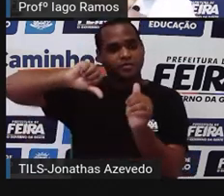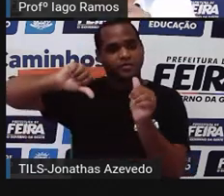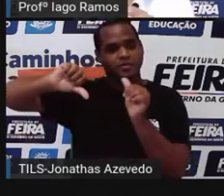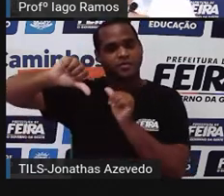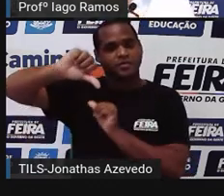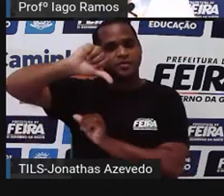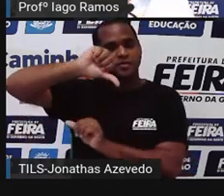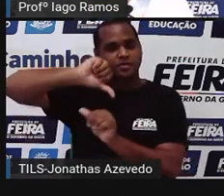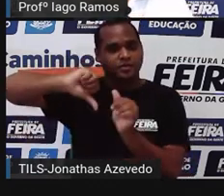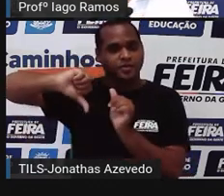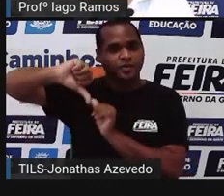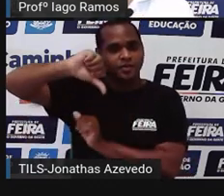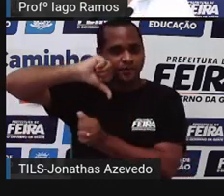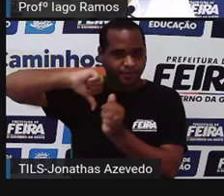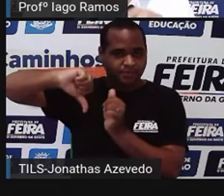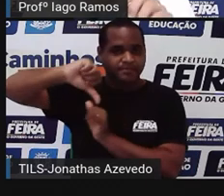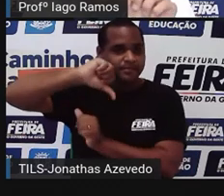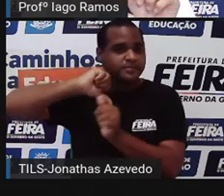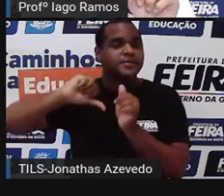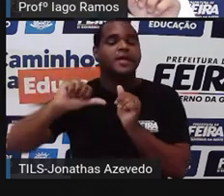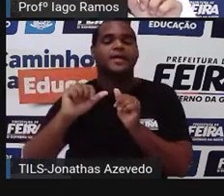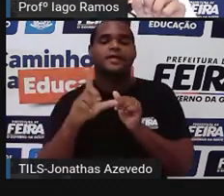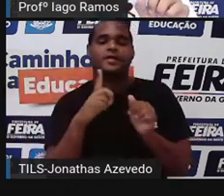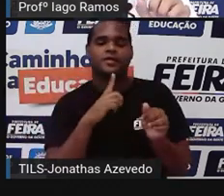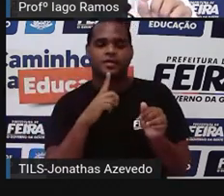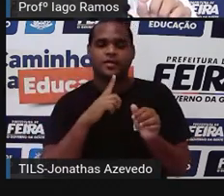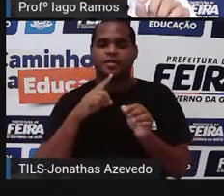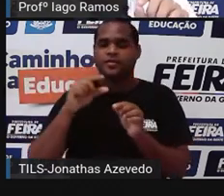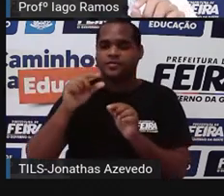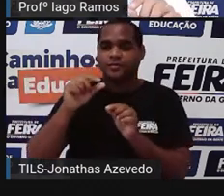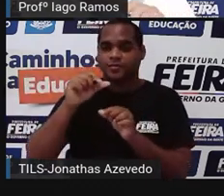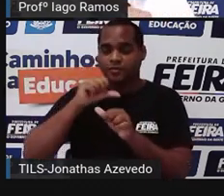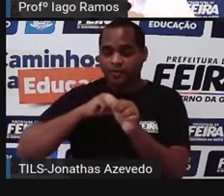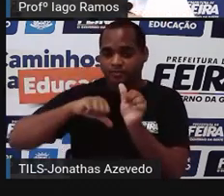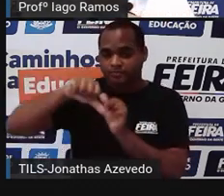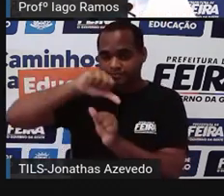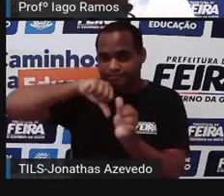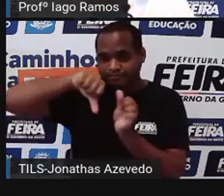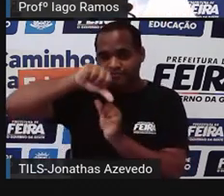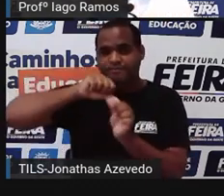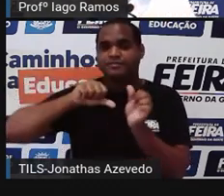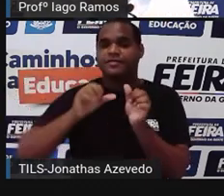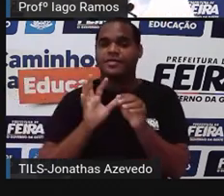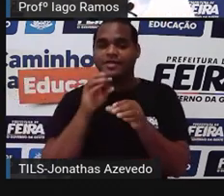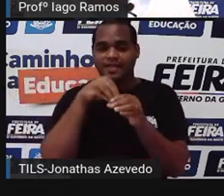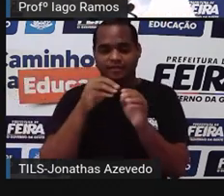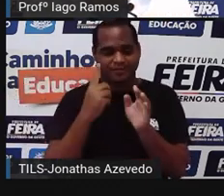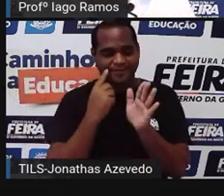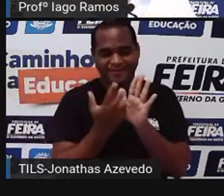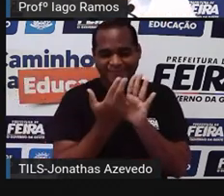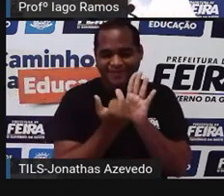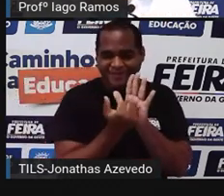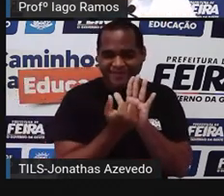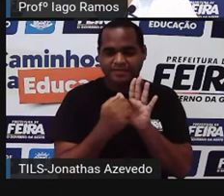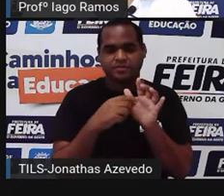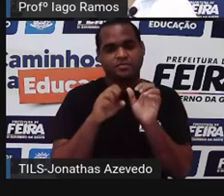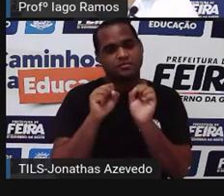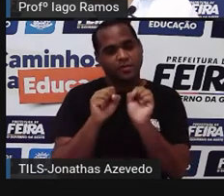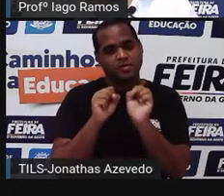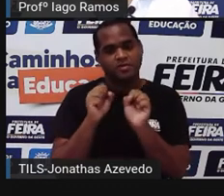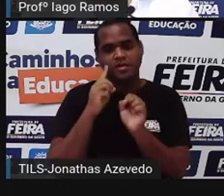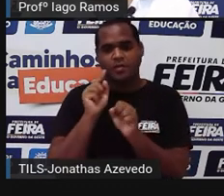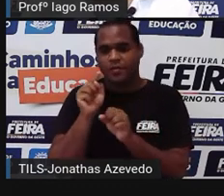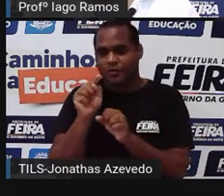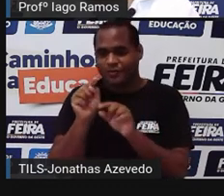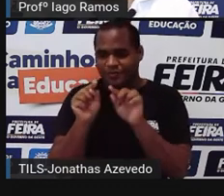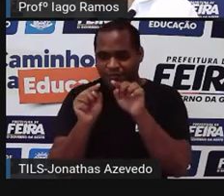vou dar giros nessa figura e esse giros que eu vou dar na figura tem que ser em torno de um